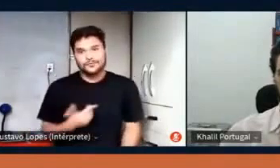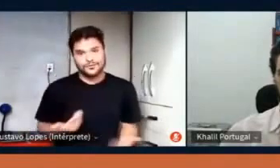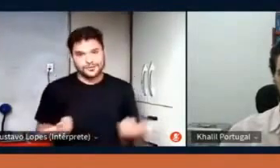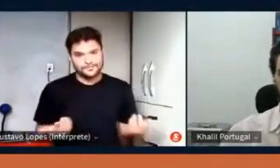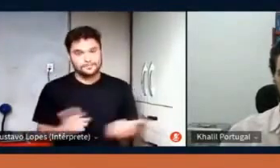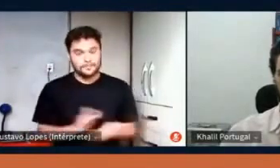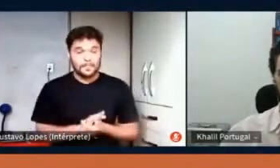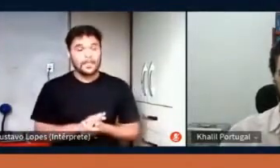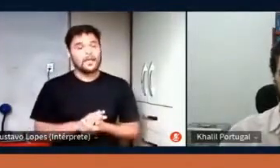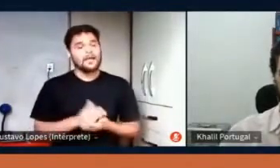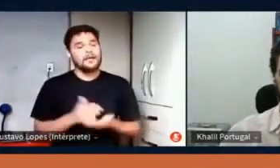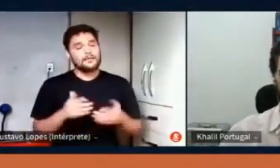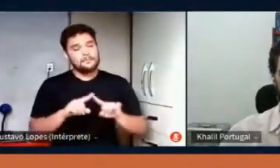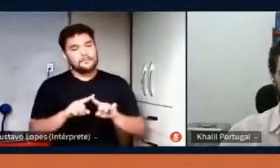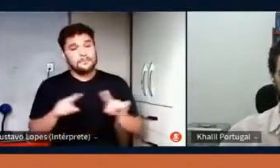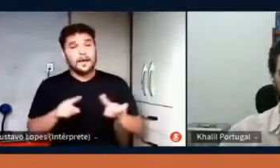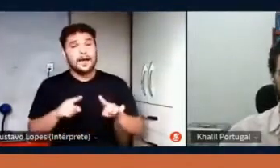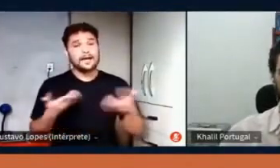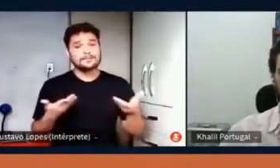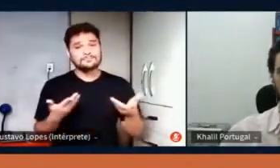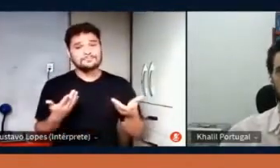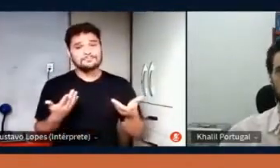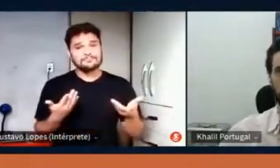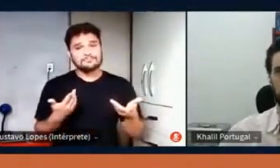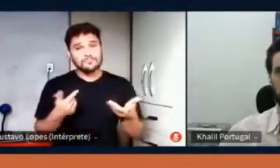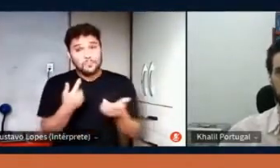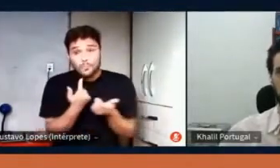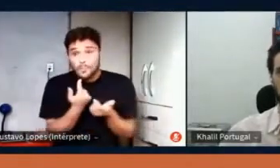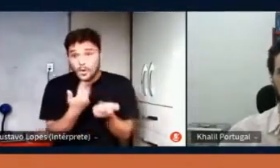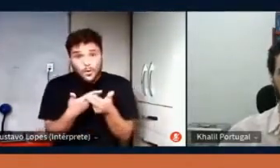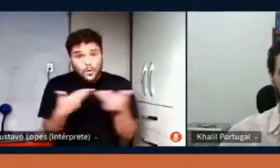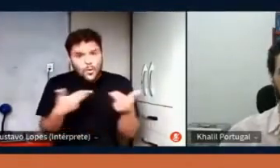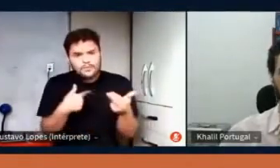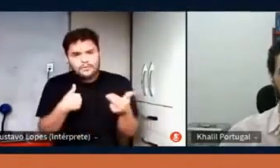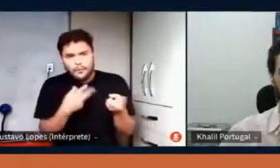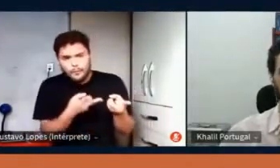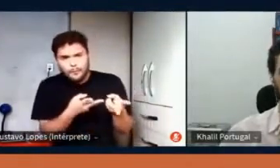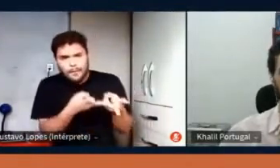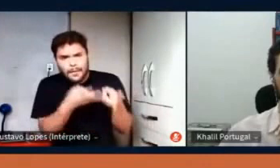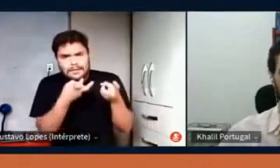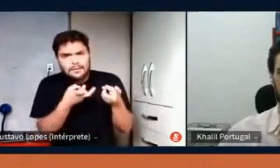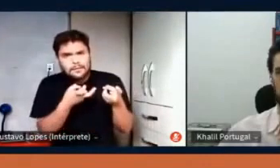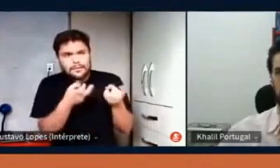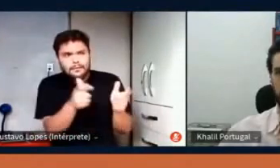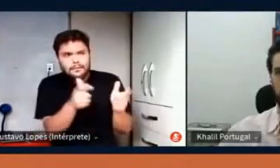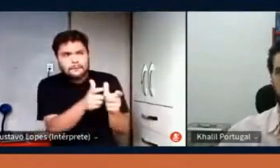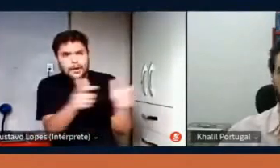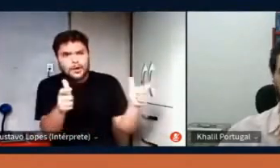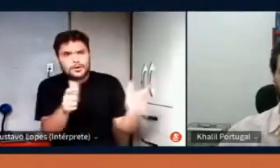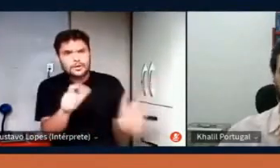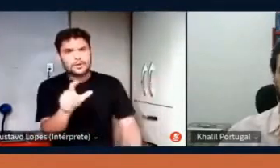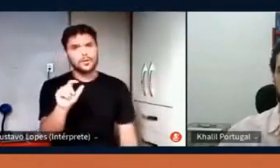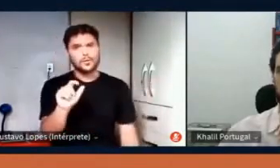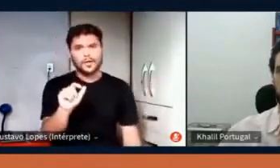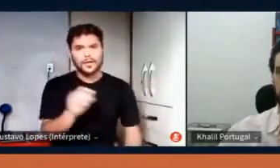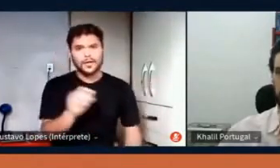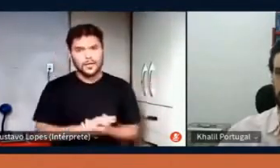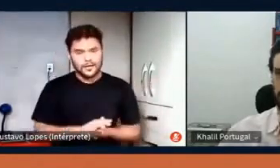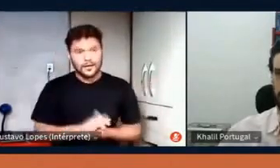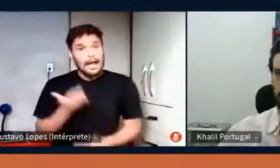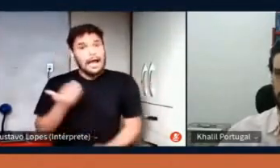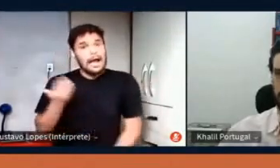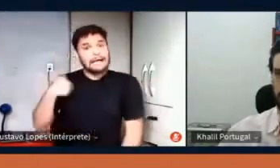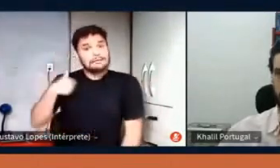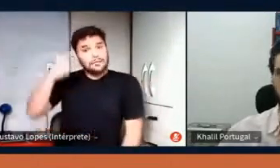incrível que pareça, uma das coisas que eu mais tenho observado é que eu achava que os